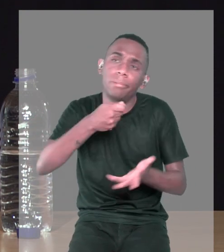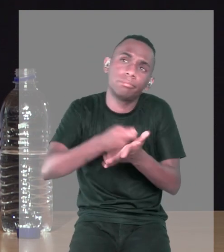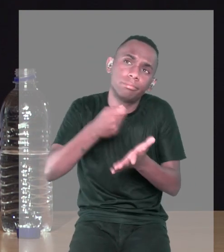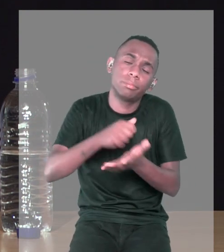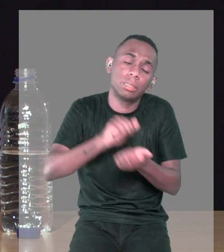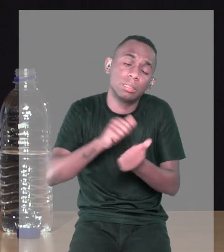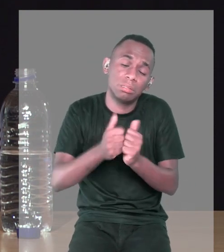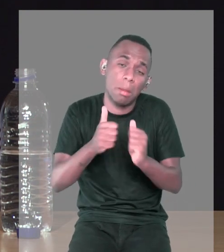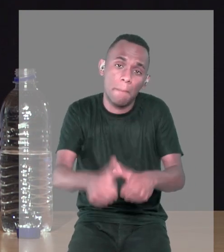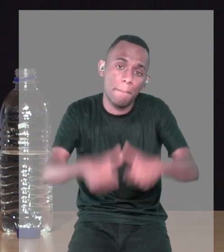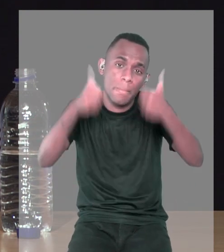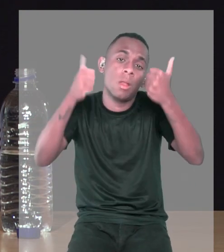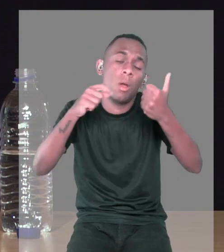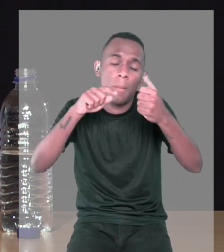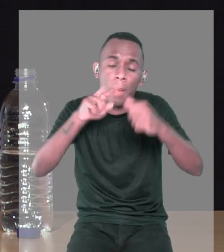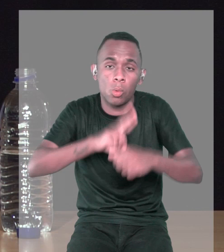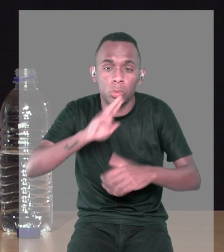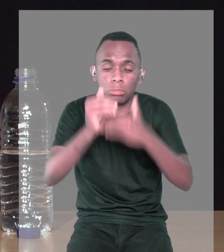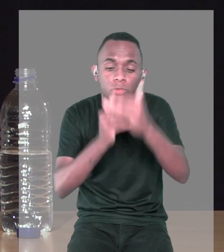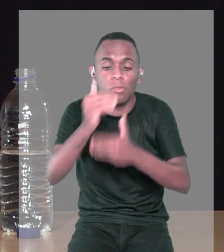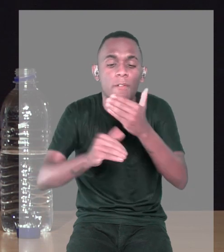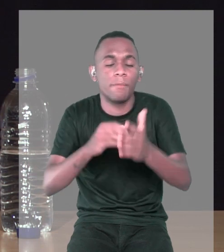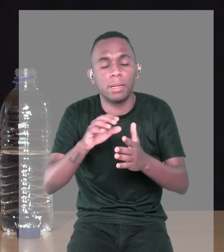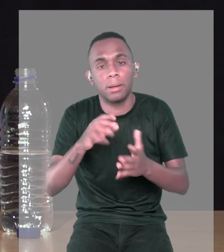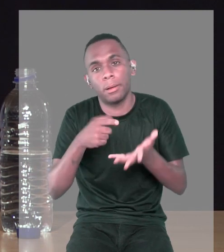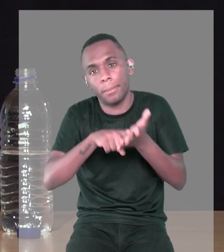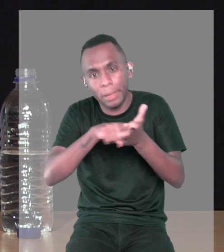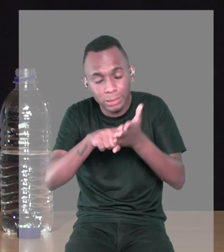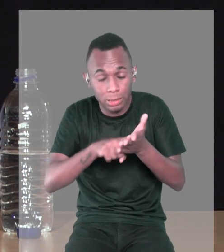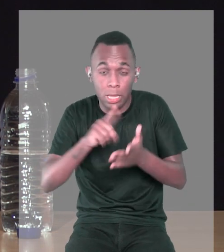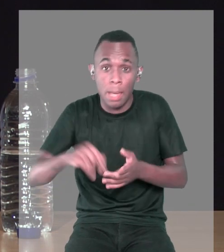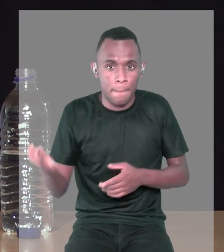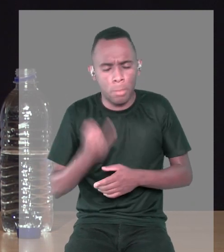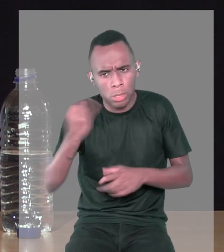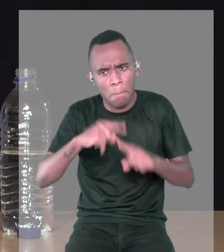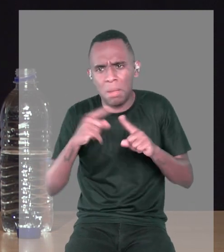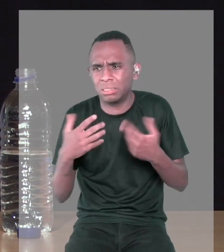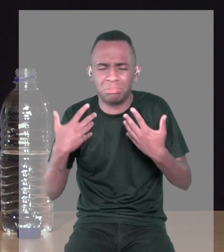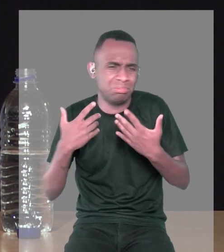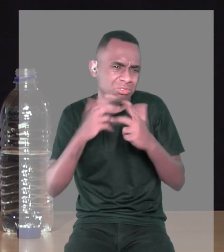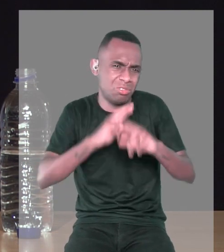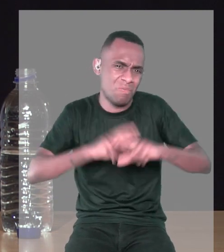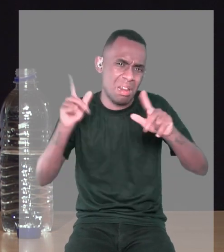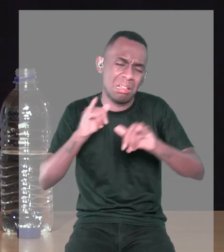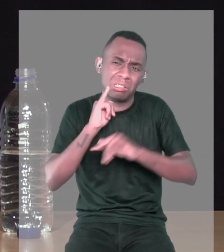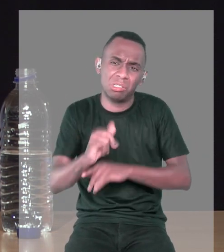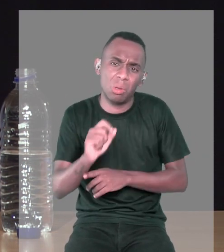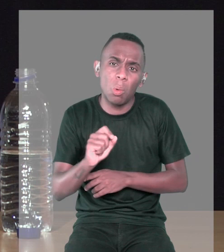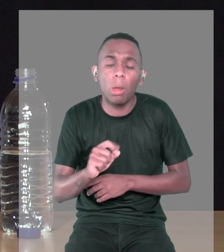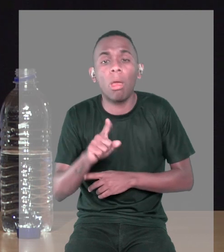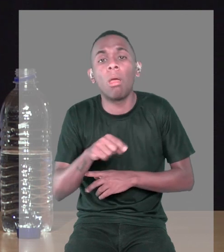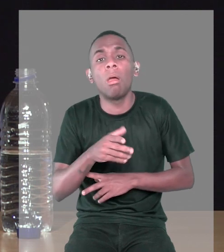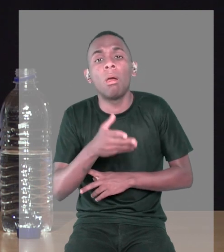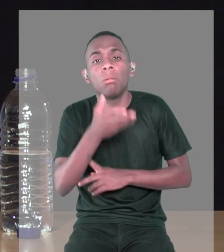âmbitos necessariamente mais adequados para que seja a ciência a lidar com eles. A ciência é fundamental, mas isso é completamente diferente